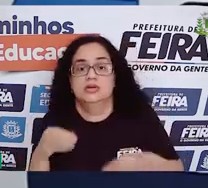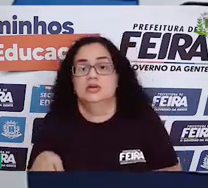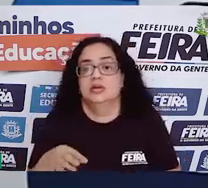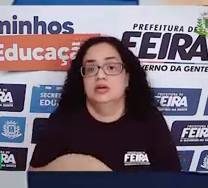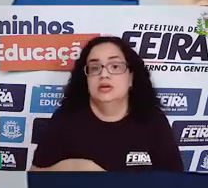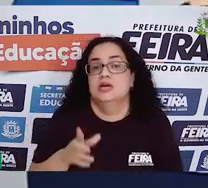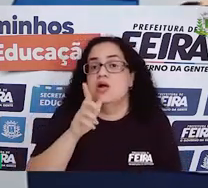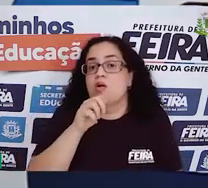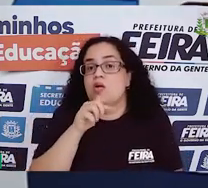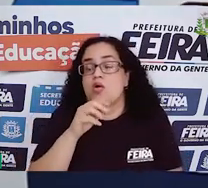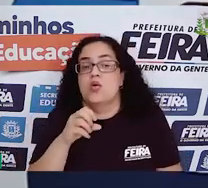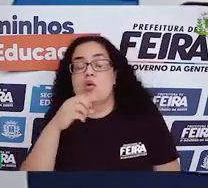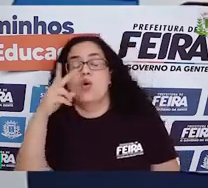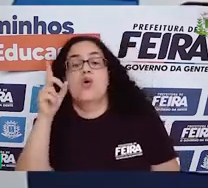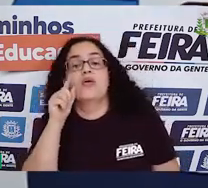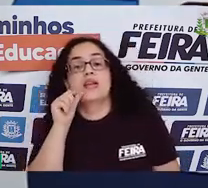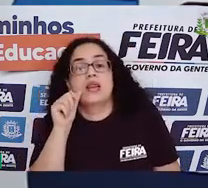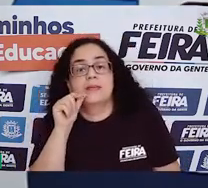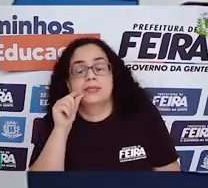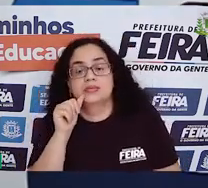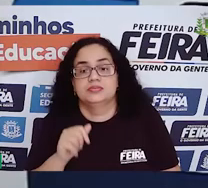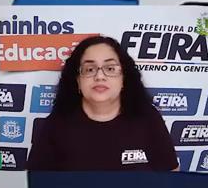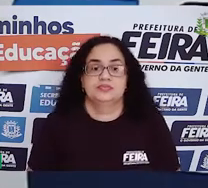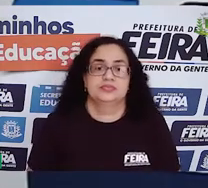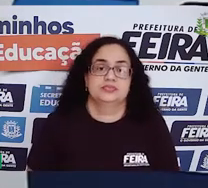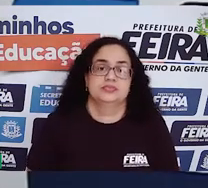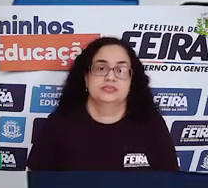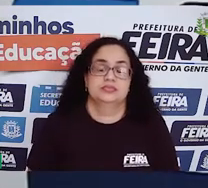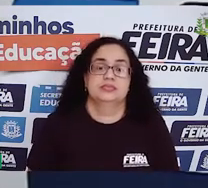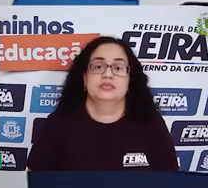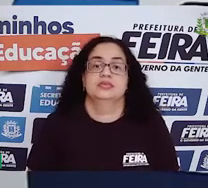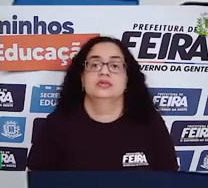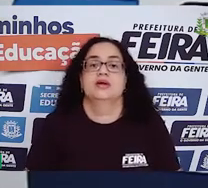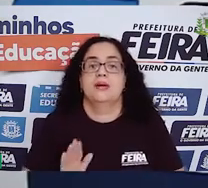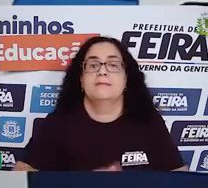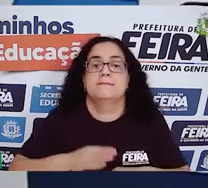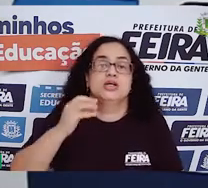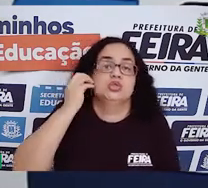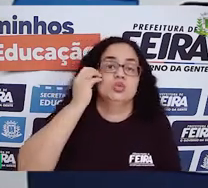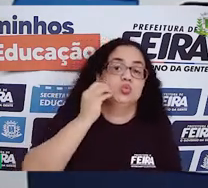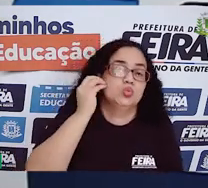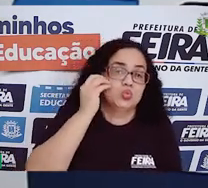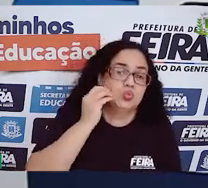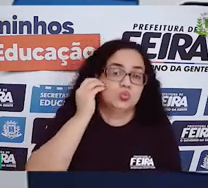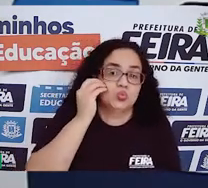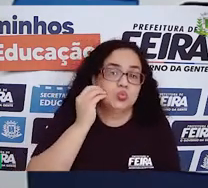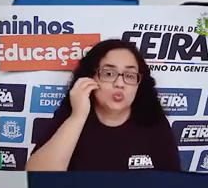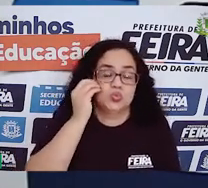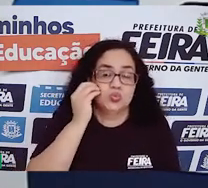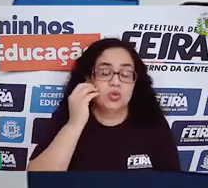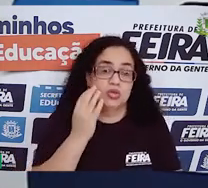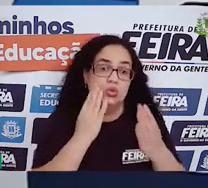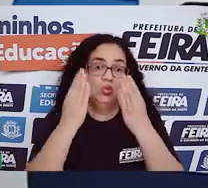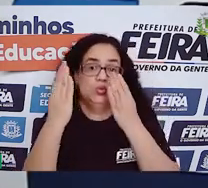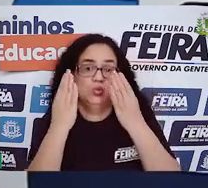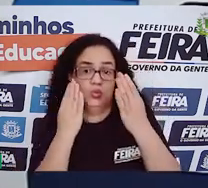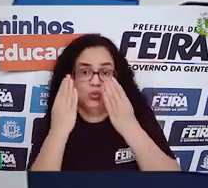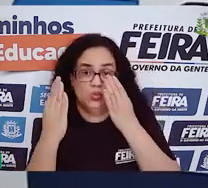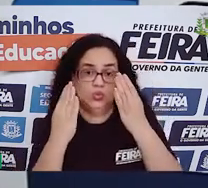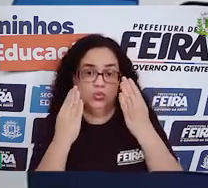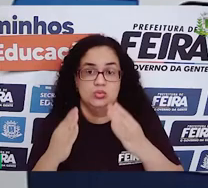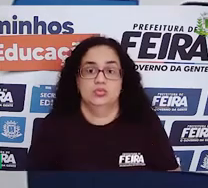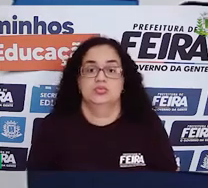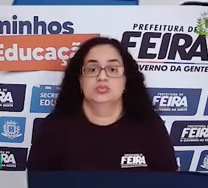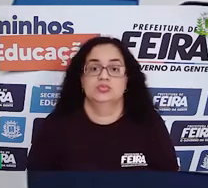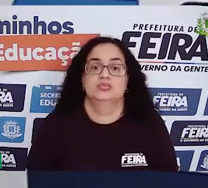mangueira ou o lápis? Mais uma experimentação, mais uma comparação entre